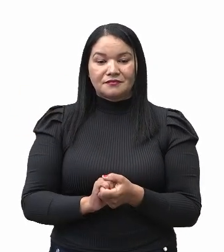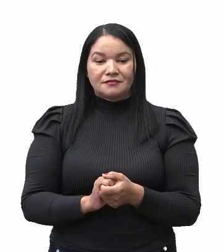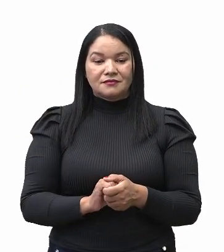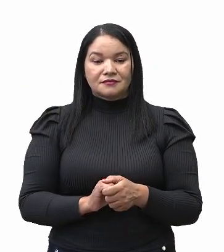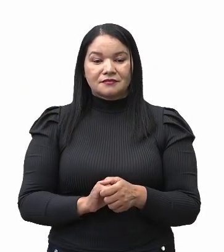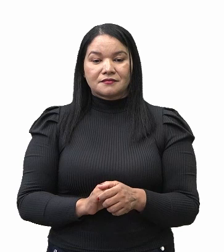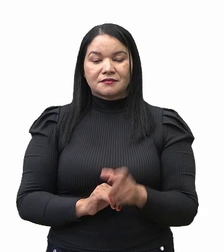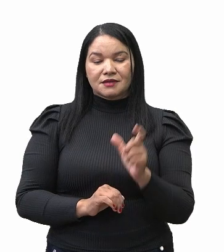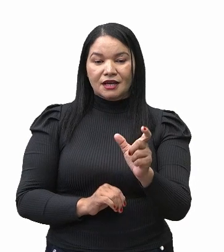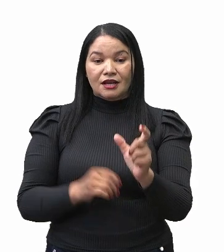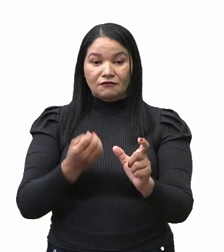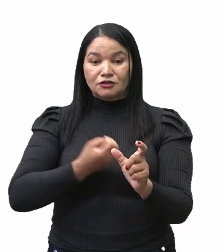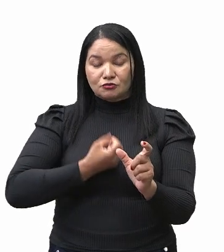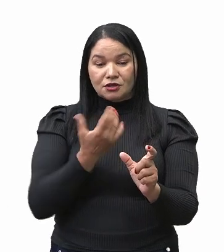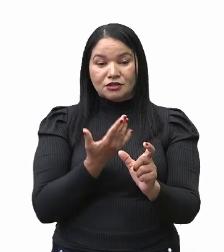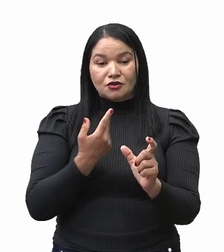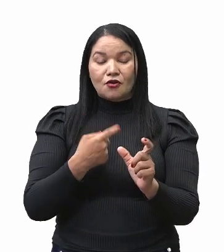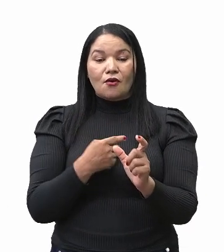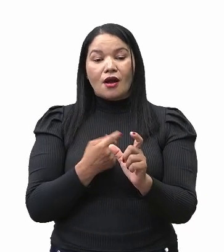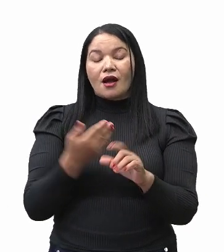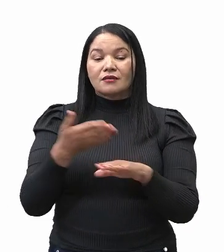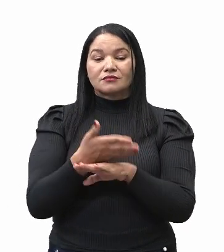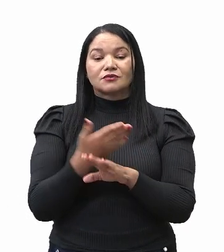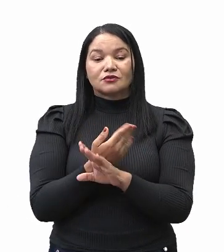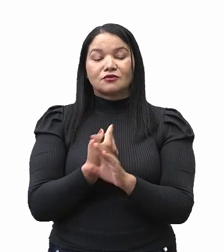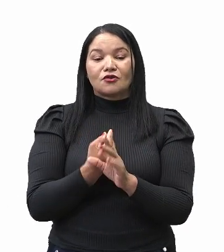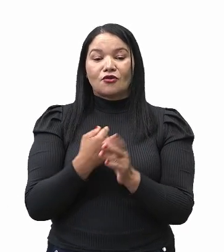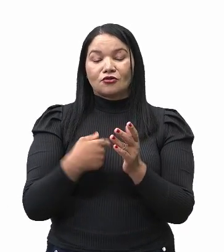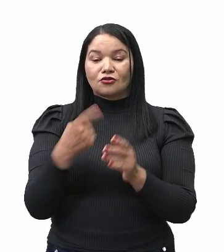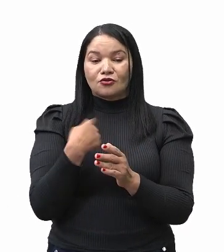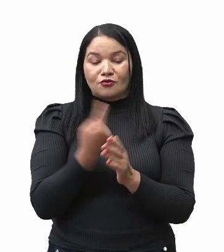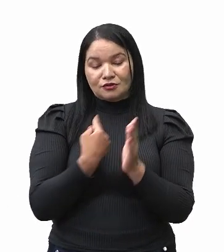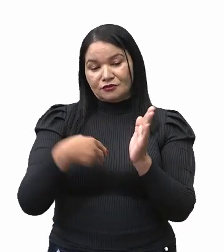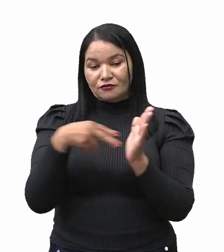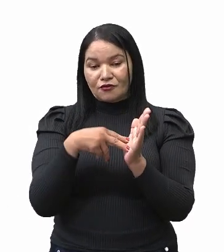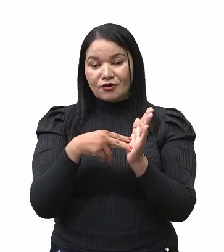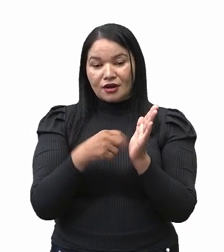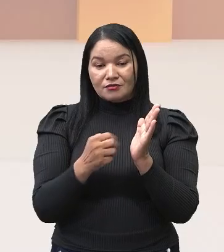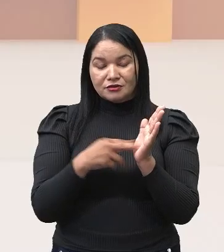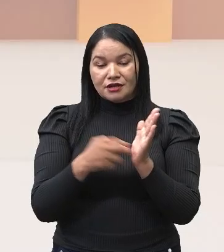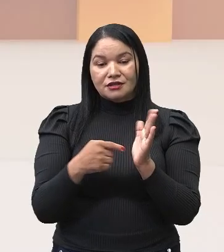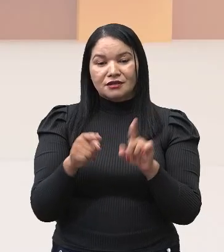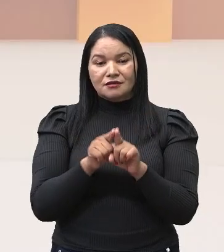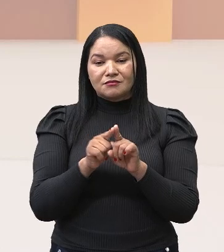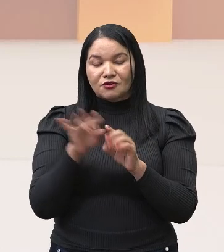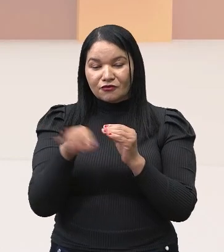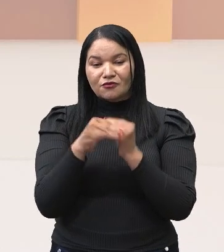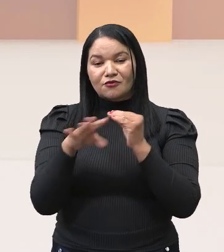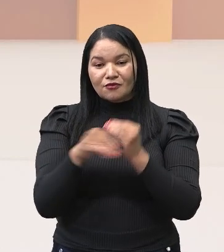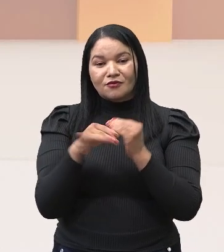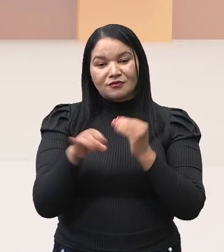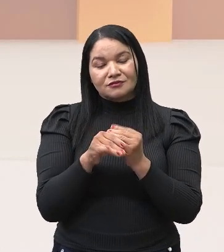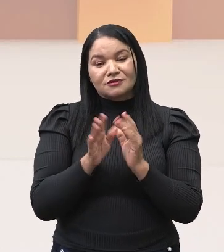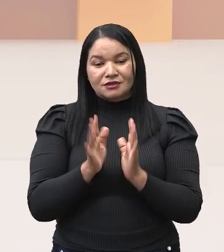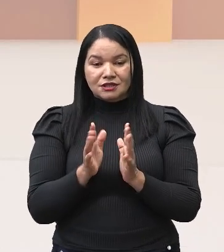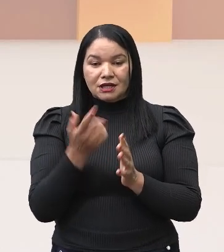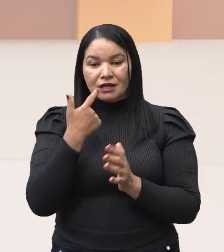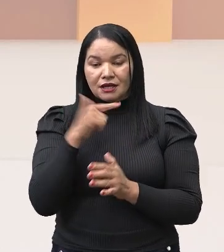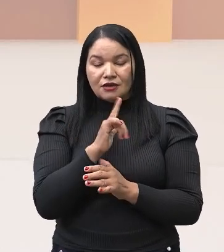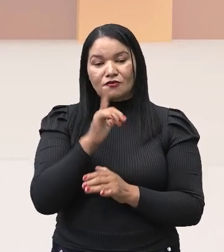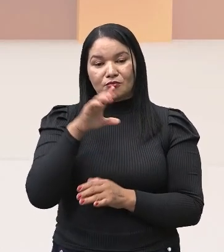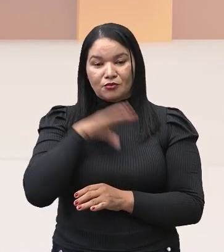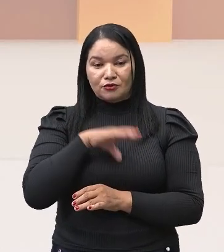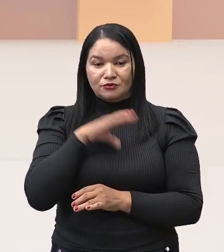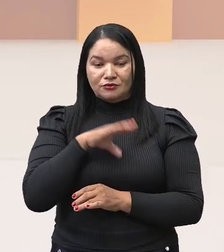palavras e expressões que fazem parte do nosso vocabulário, que já foram introduzidos na nossa língua